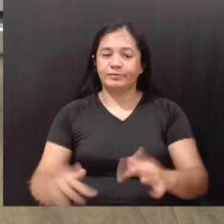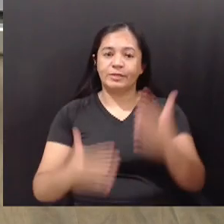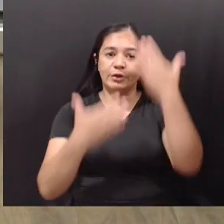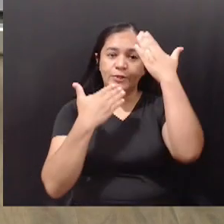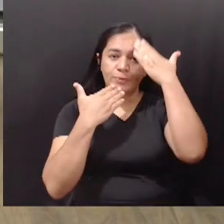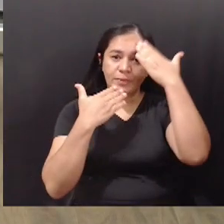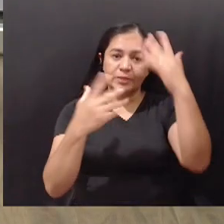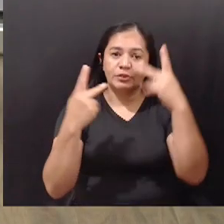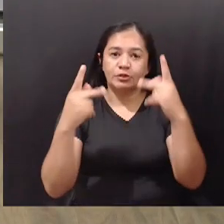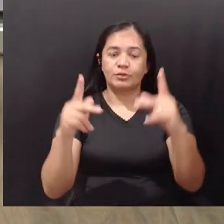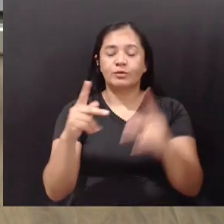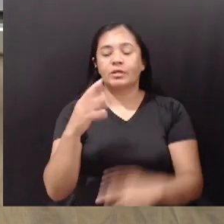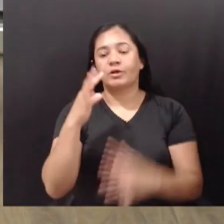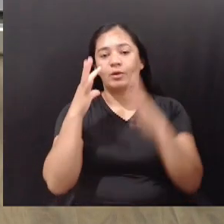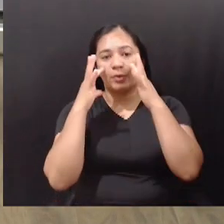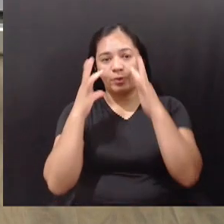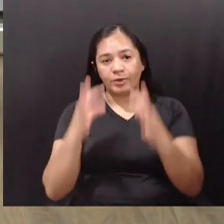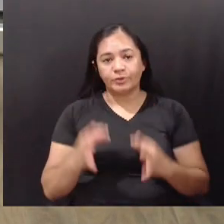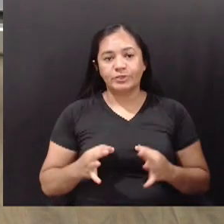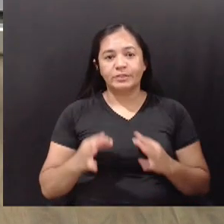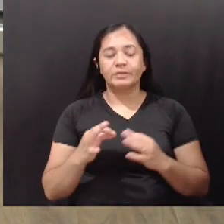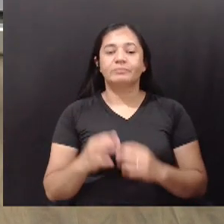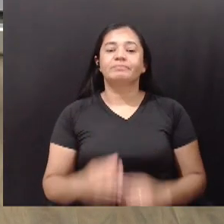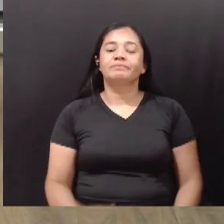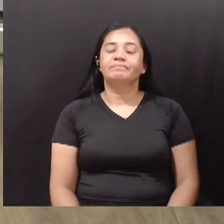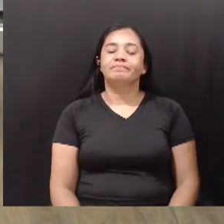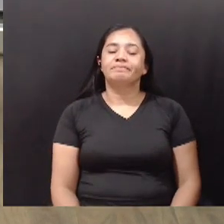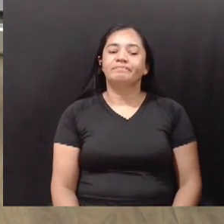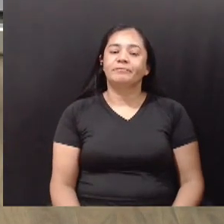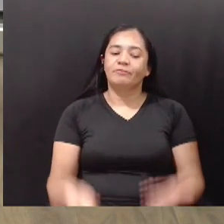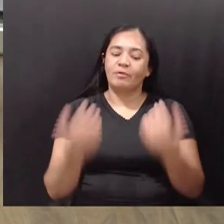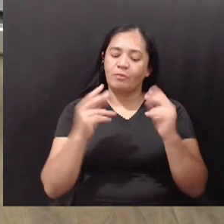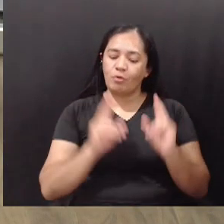sua companhia, pela sua audiência. Permaneça na nossa